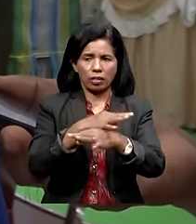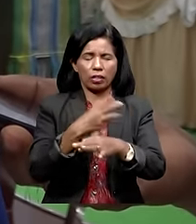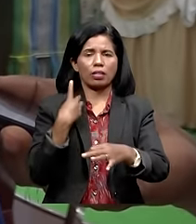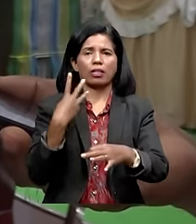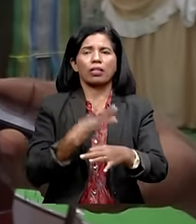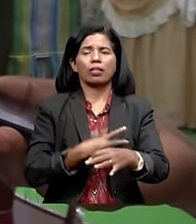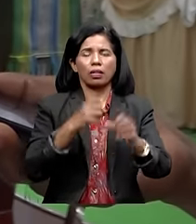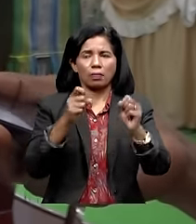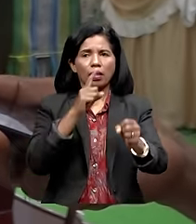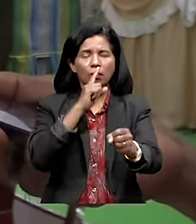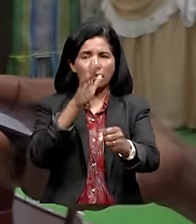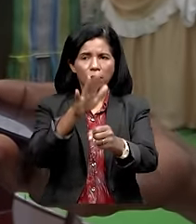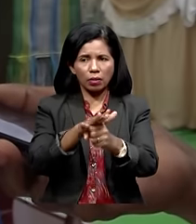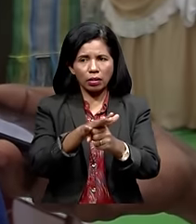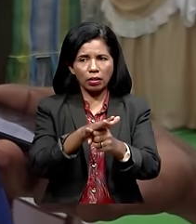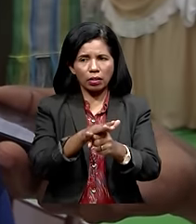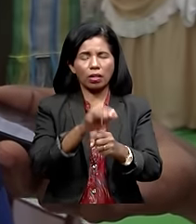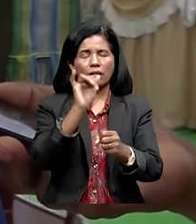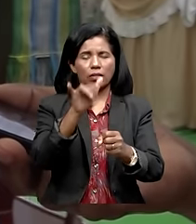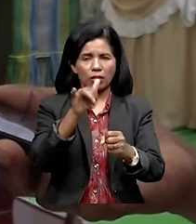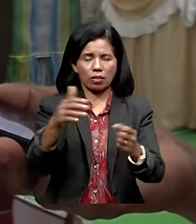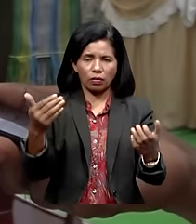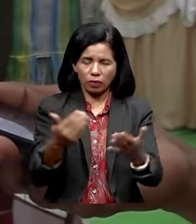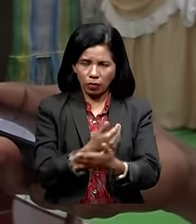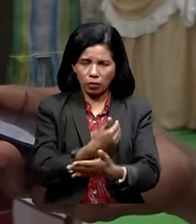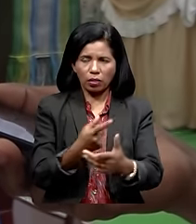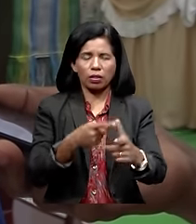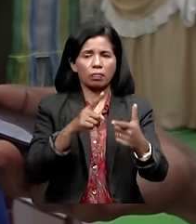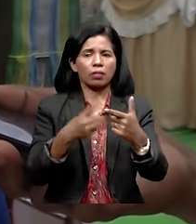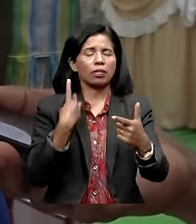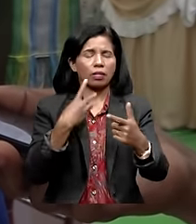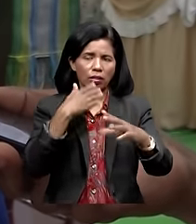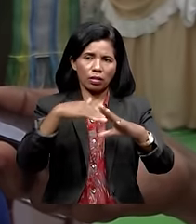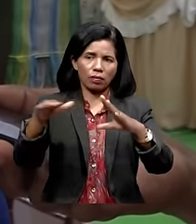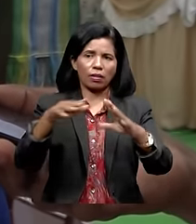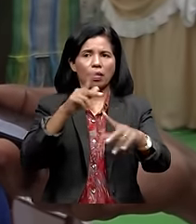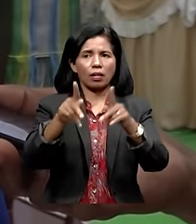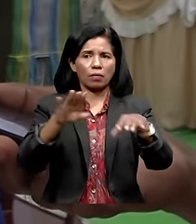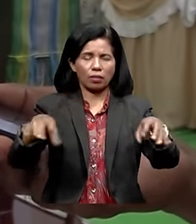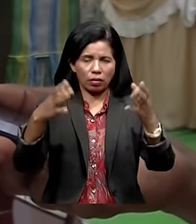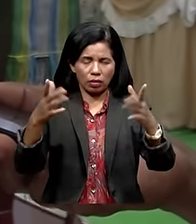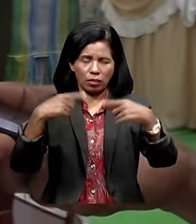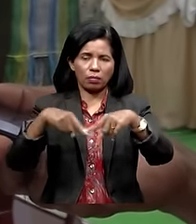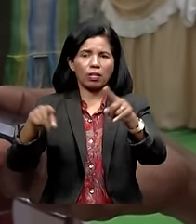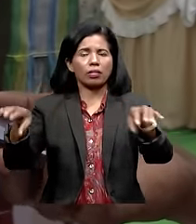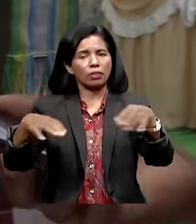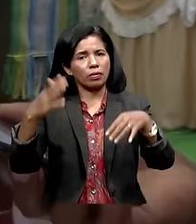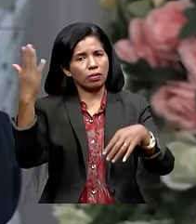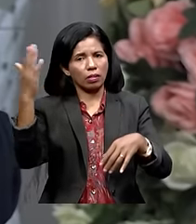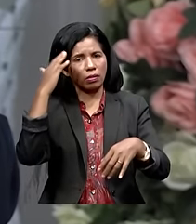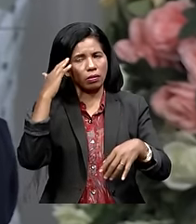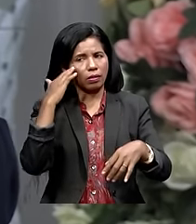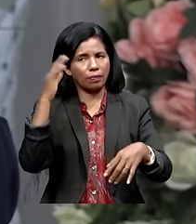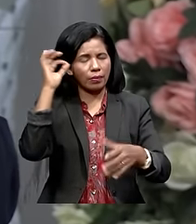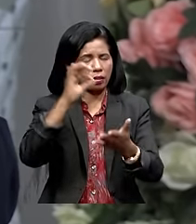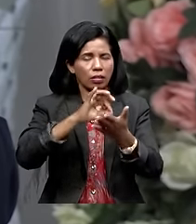fali compromiso halo acordo fo depois na kita bele haruka fali tenia trabalhador si ra ba Corea. Secretário de